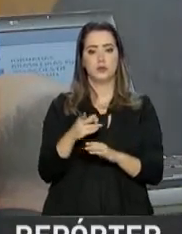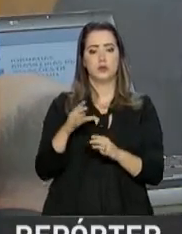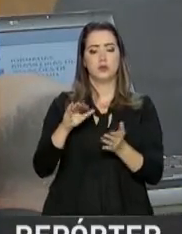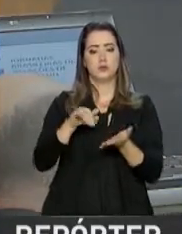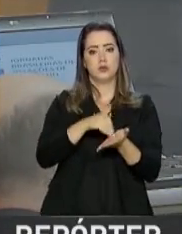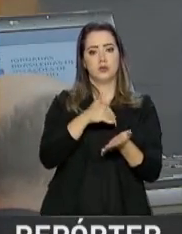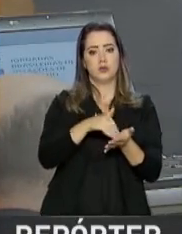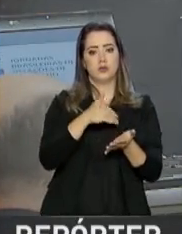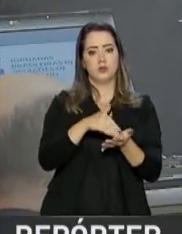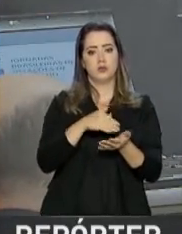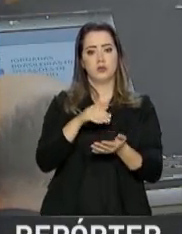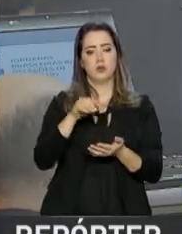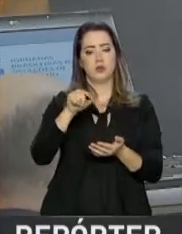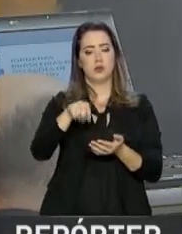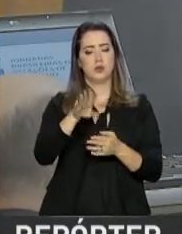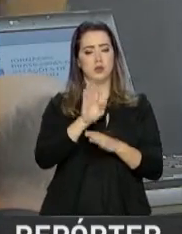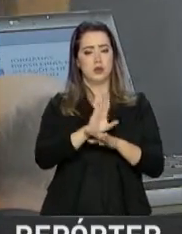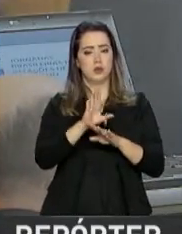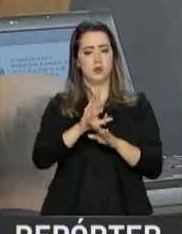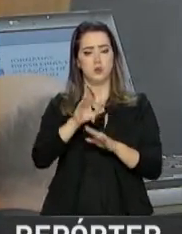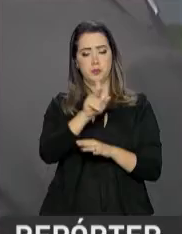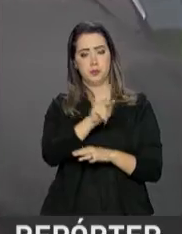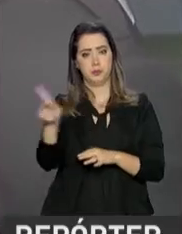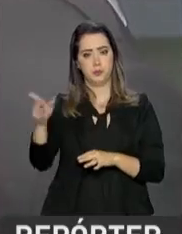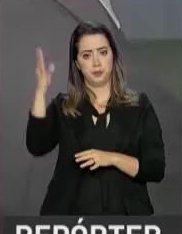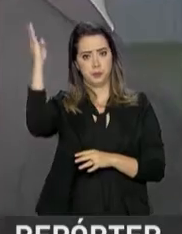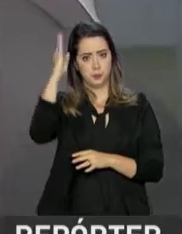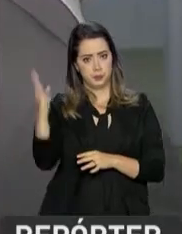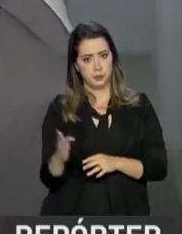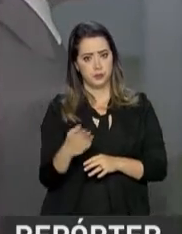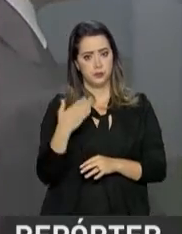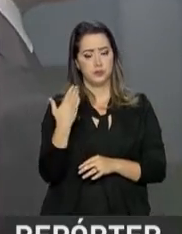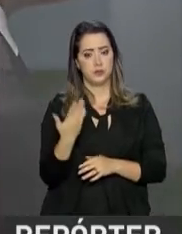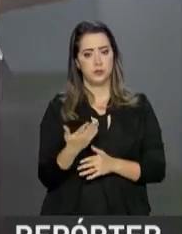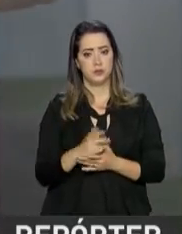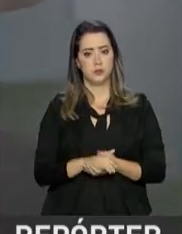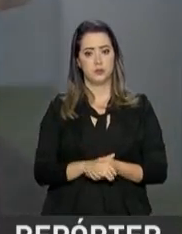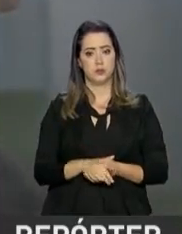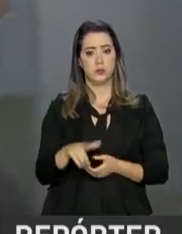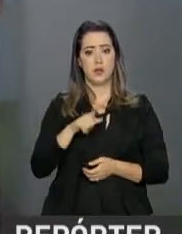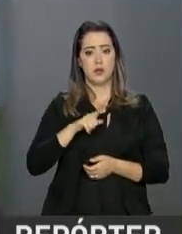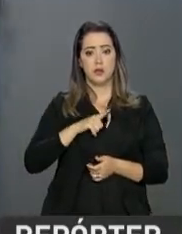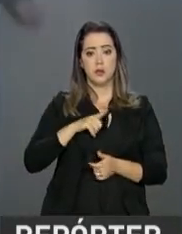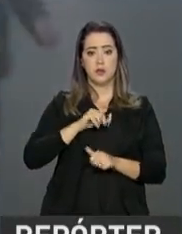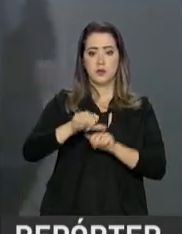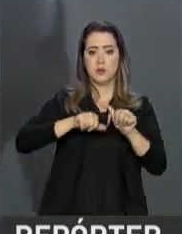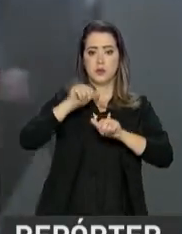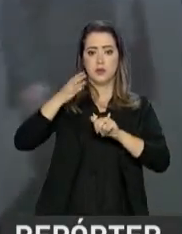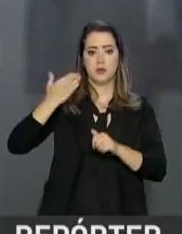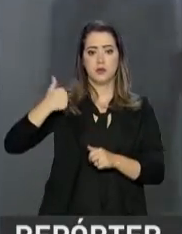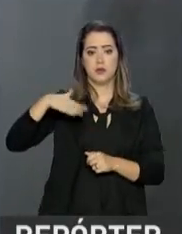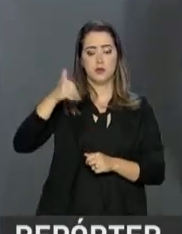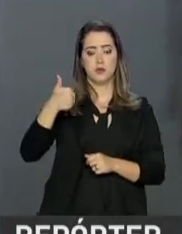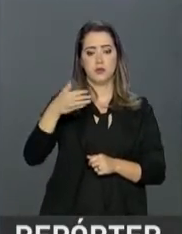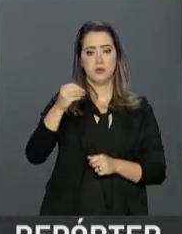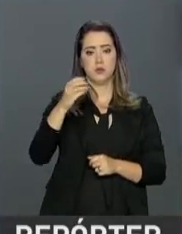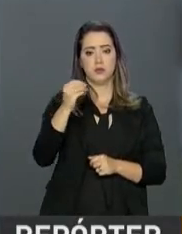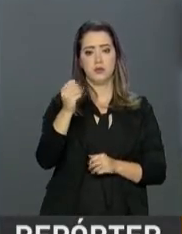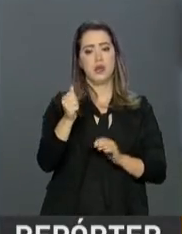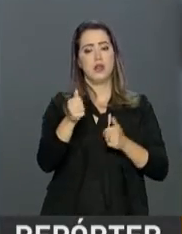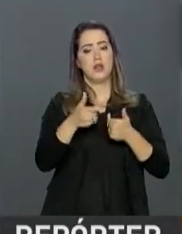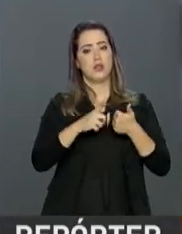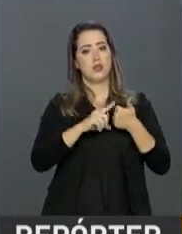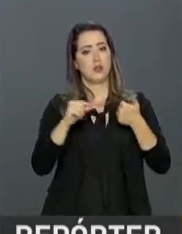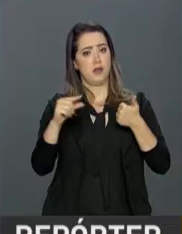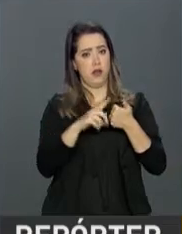secretaria geral da presidência da república houve uma mudança com mais de 100 artigos da clt então é